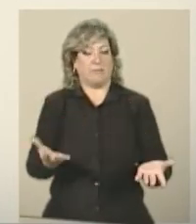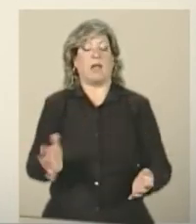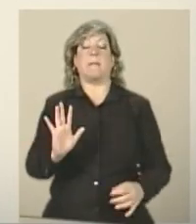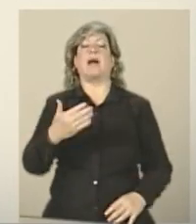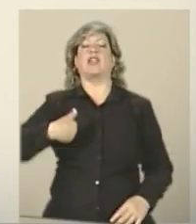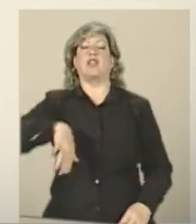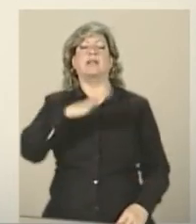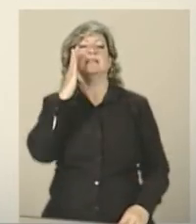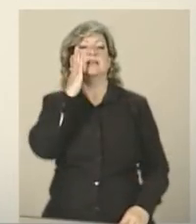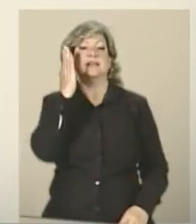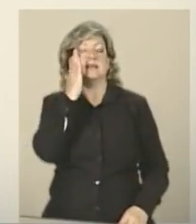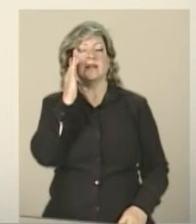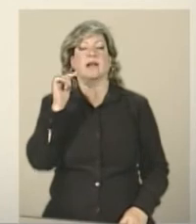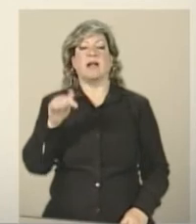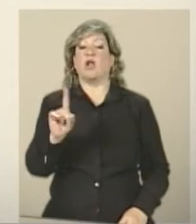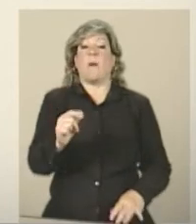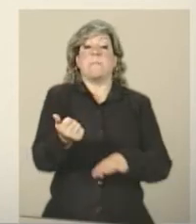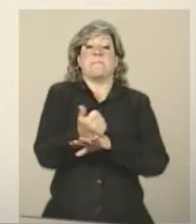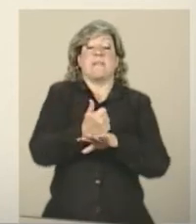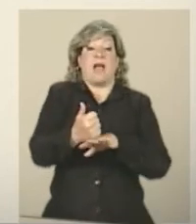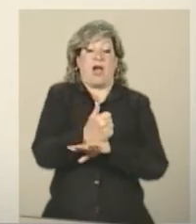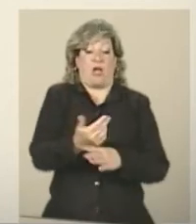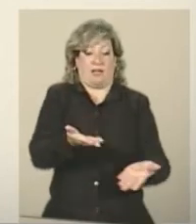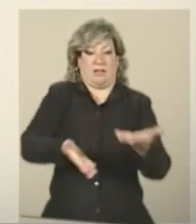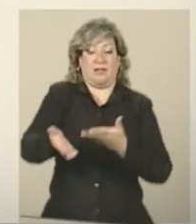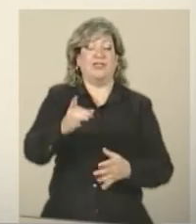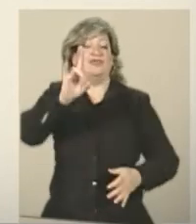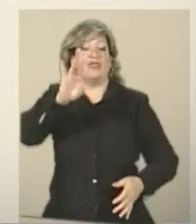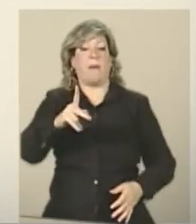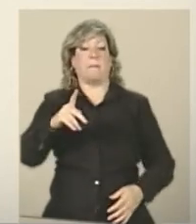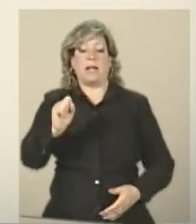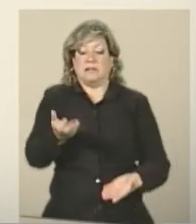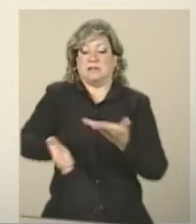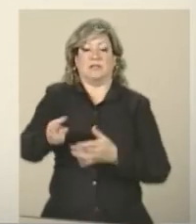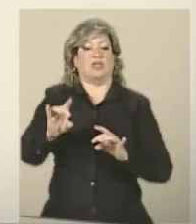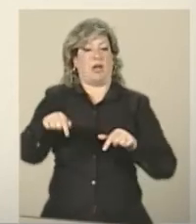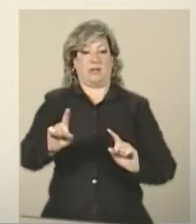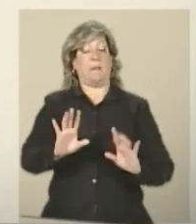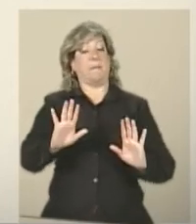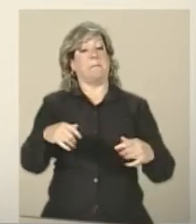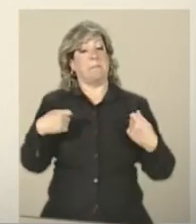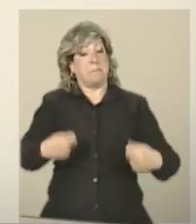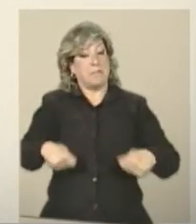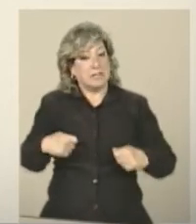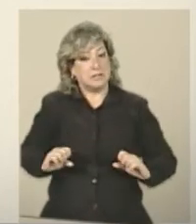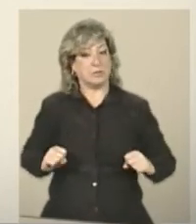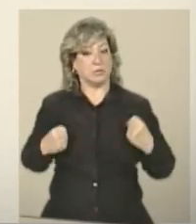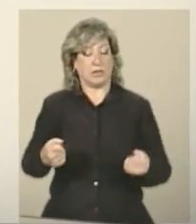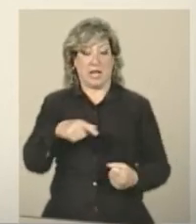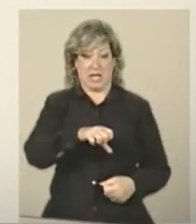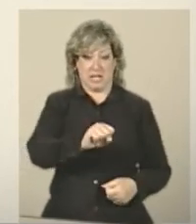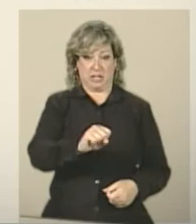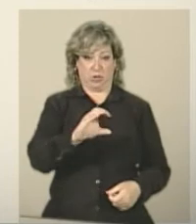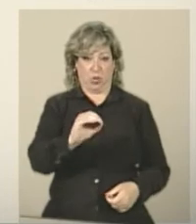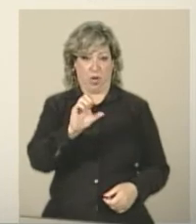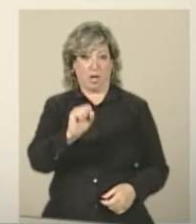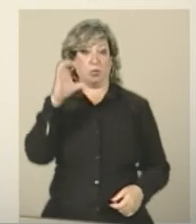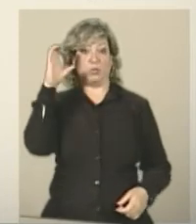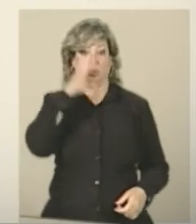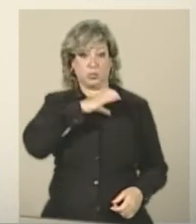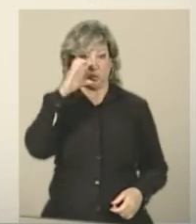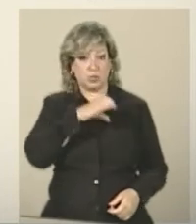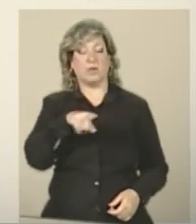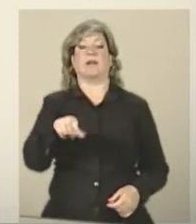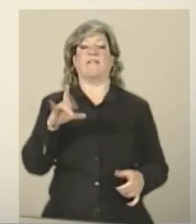o problema da qualidade do atendimento somente melhorando os prontos-socorros então Luciano SOS emergências